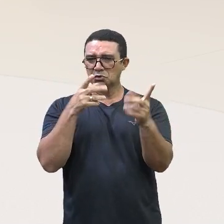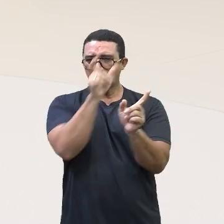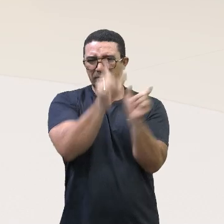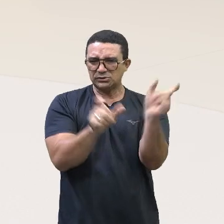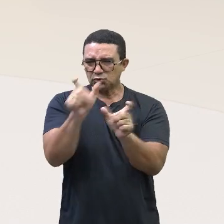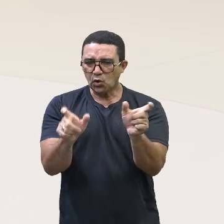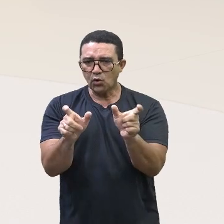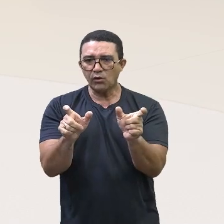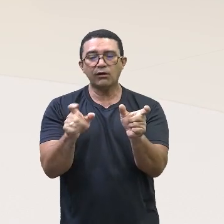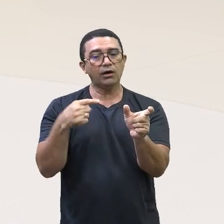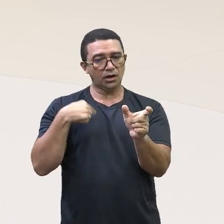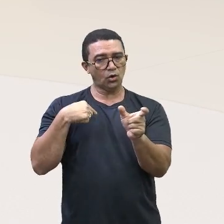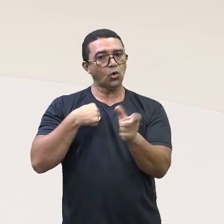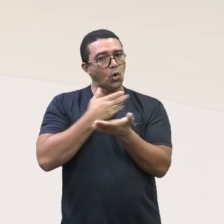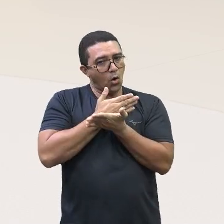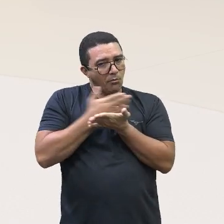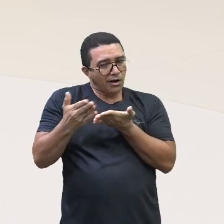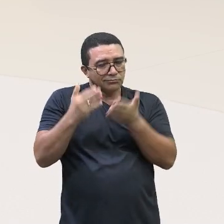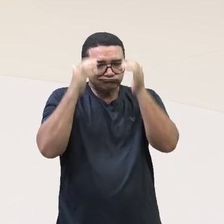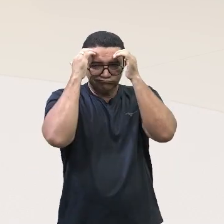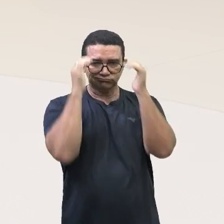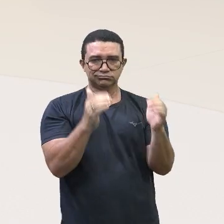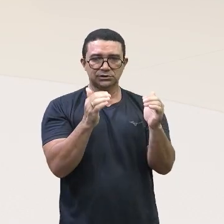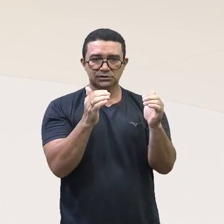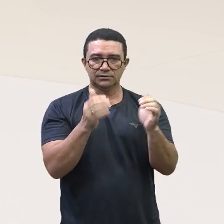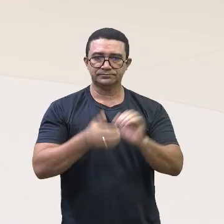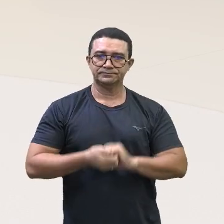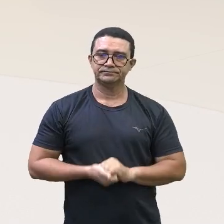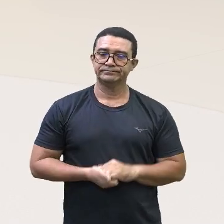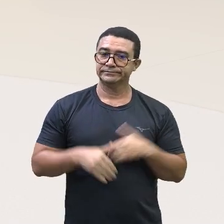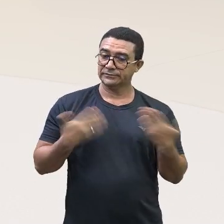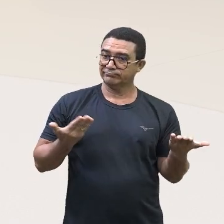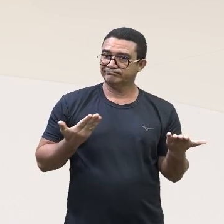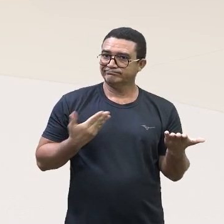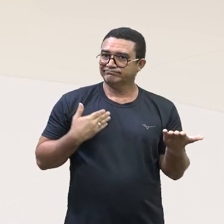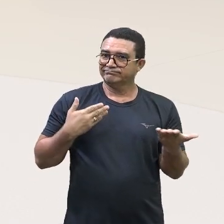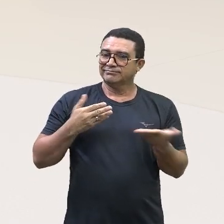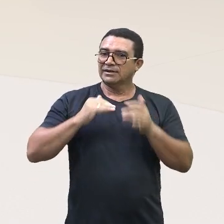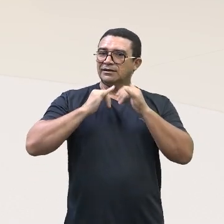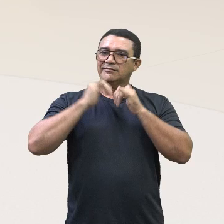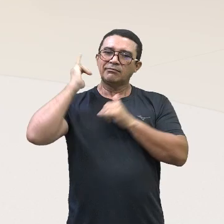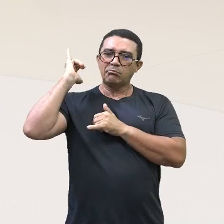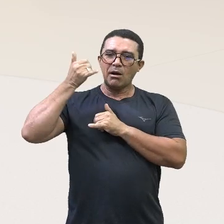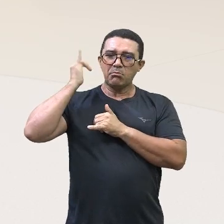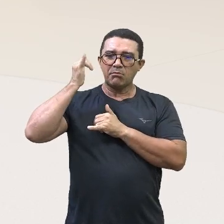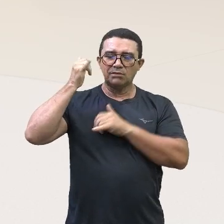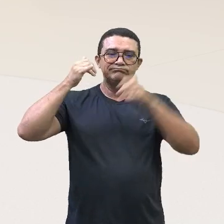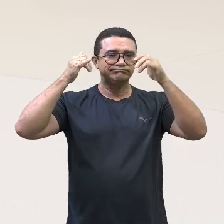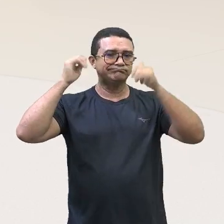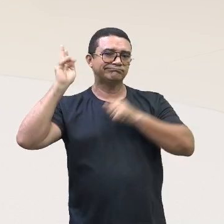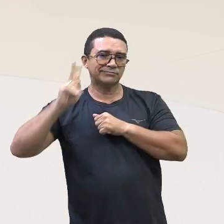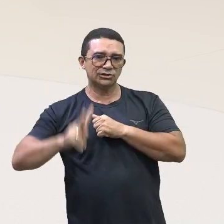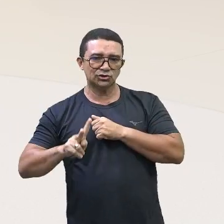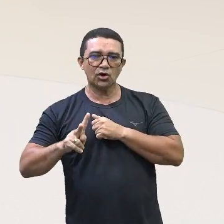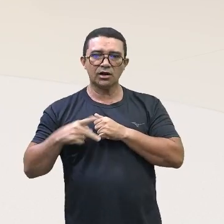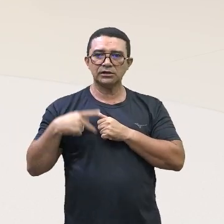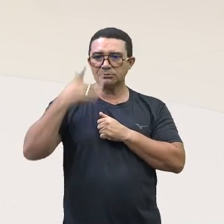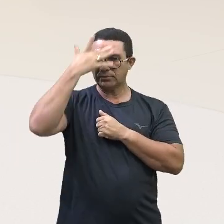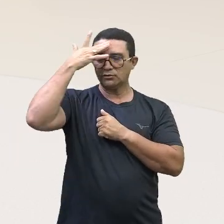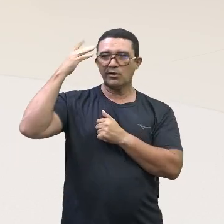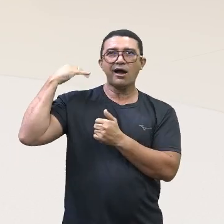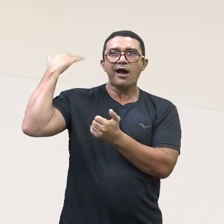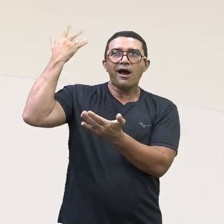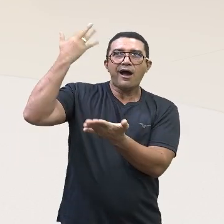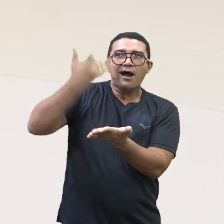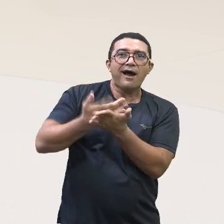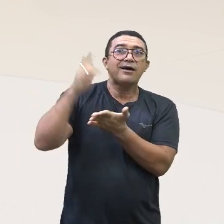sujeito, eu passo a respeitar. Bom, contar histórias é uma maneira encontrada pelos pesquisadores de resgatar a cultura